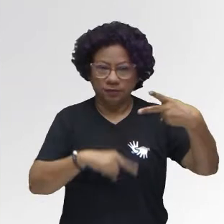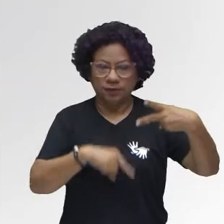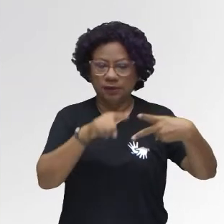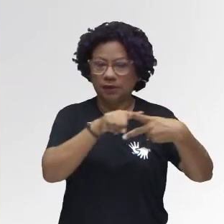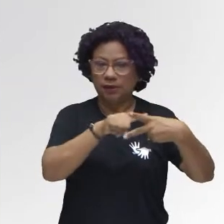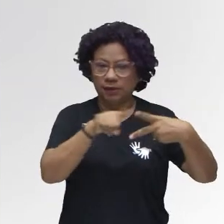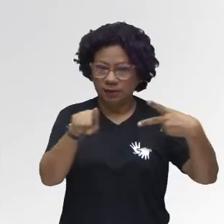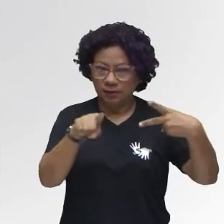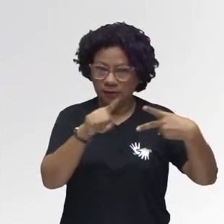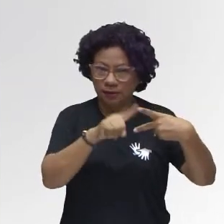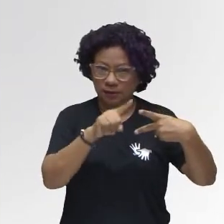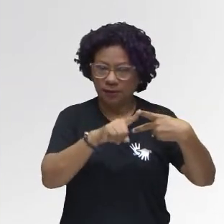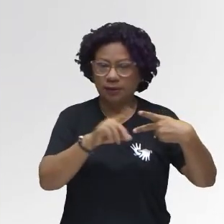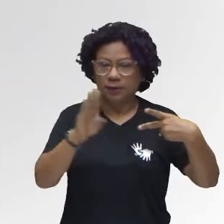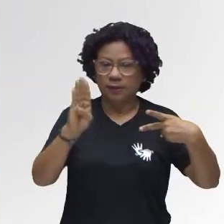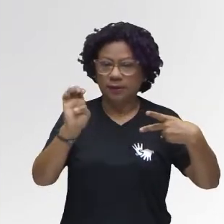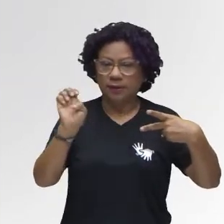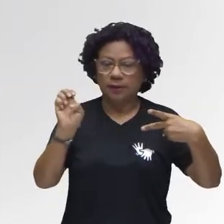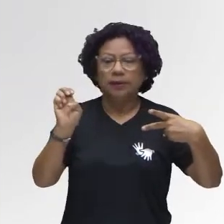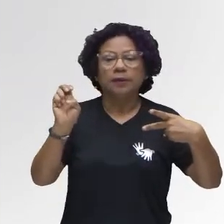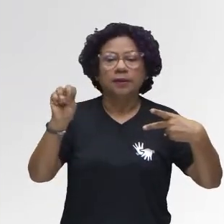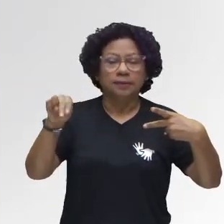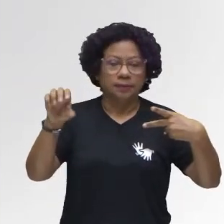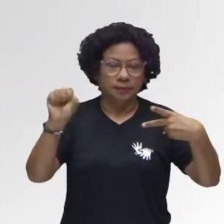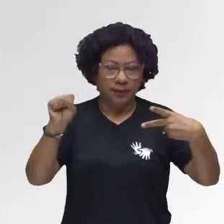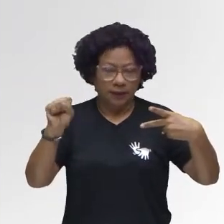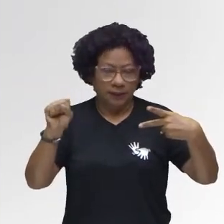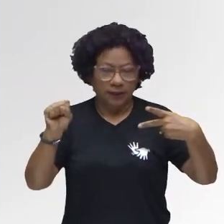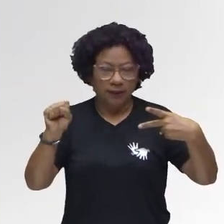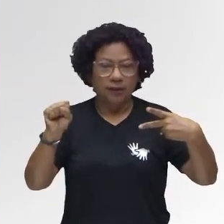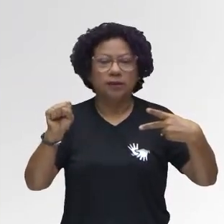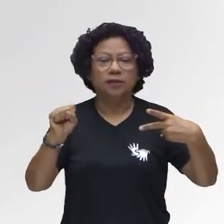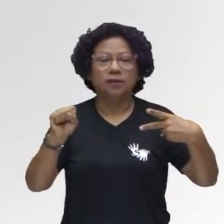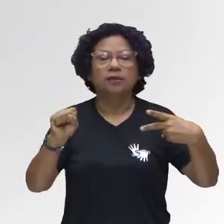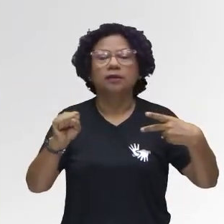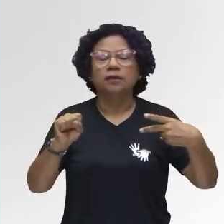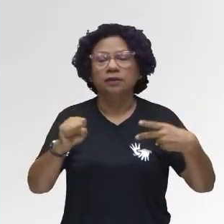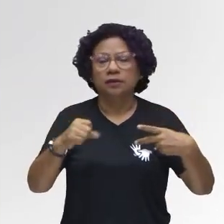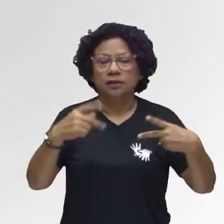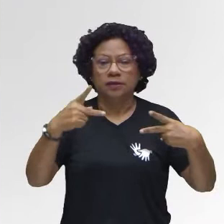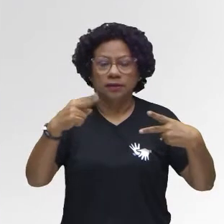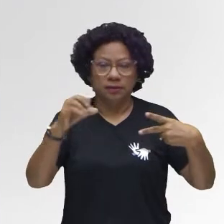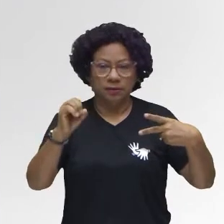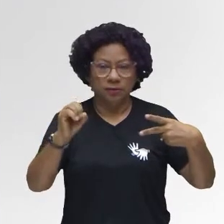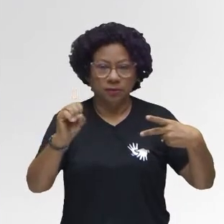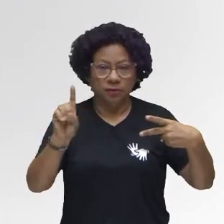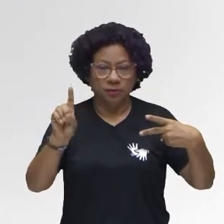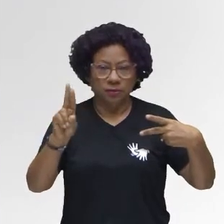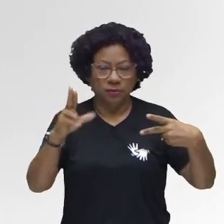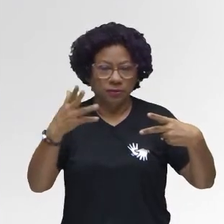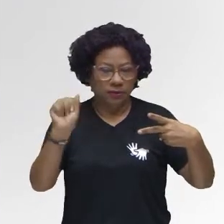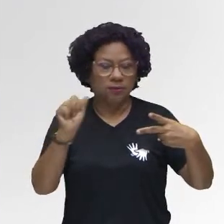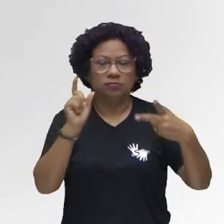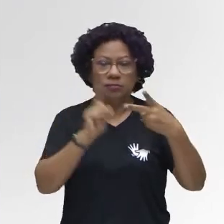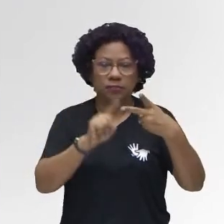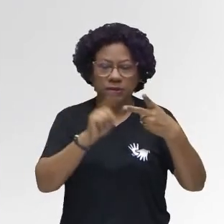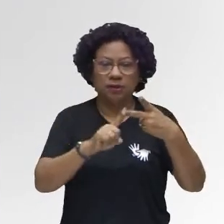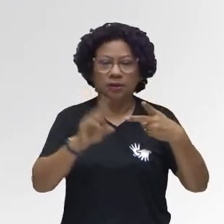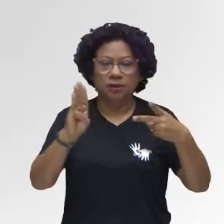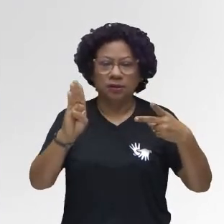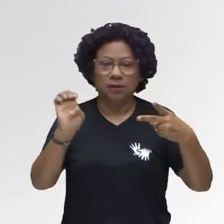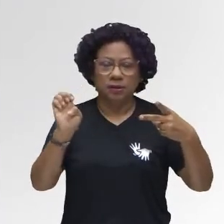de bens de produção e as de bens de consumo. O que vai ser os bens de produção? Aquilo que se utiliza